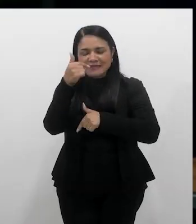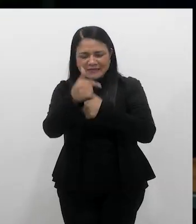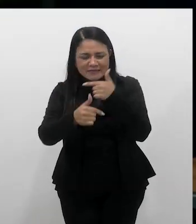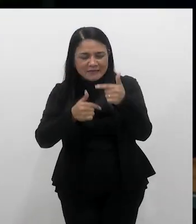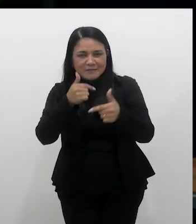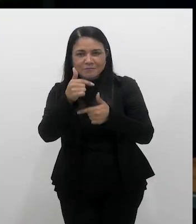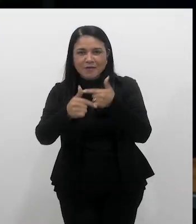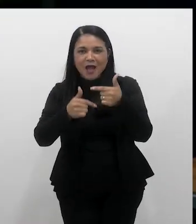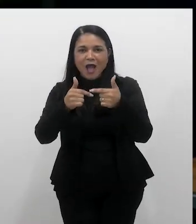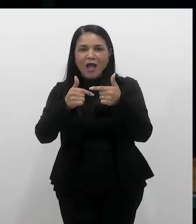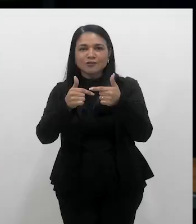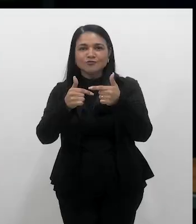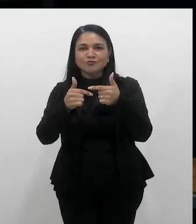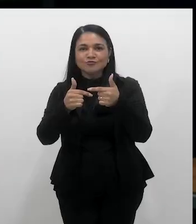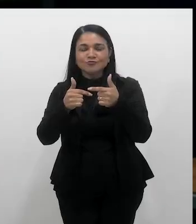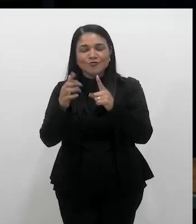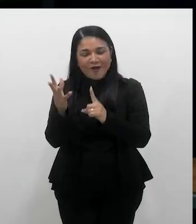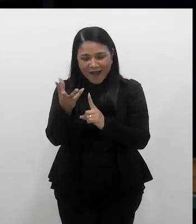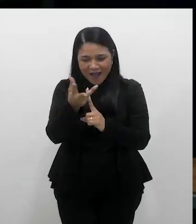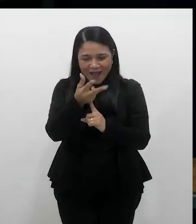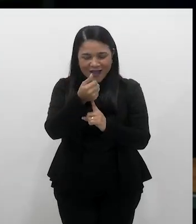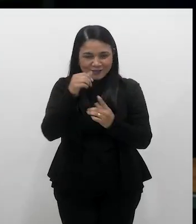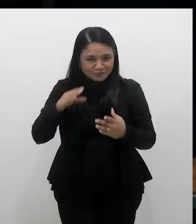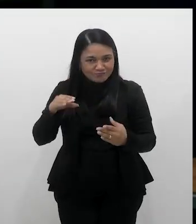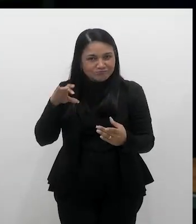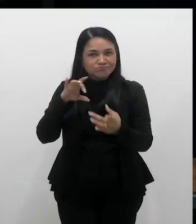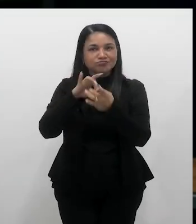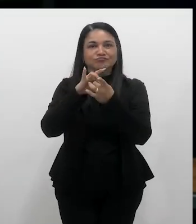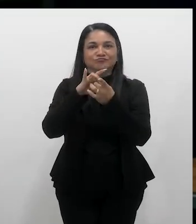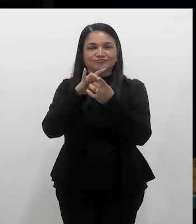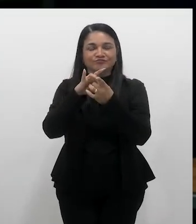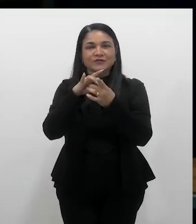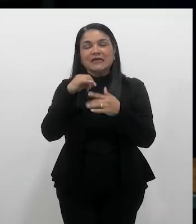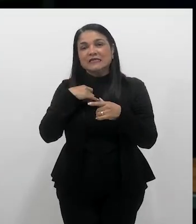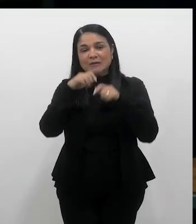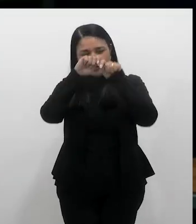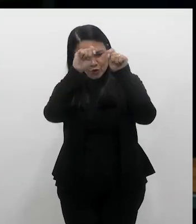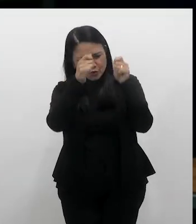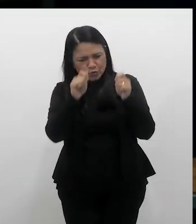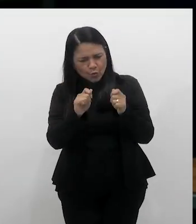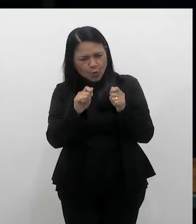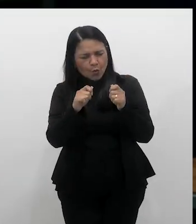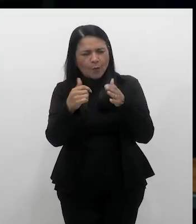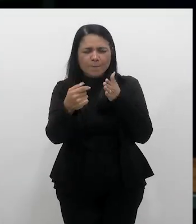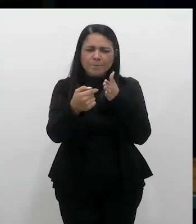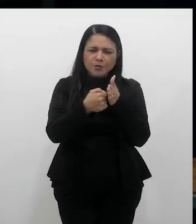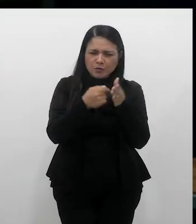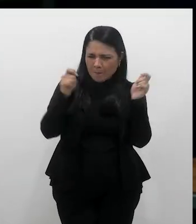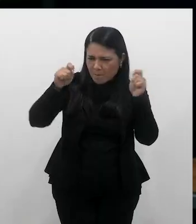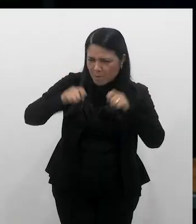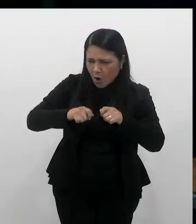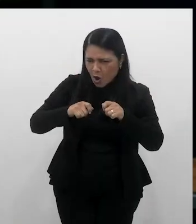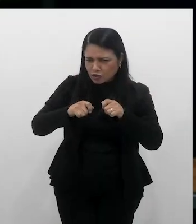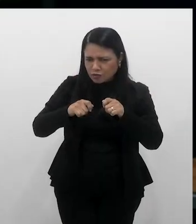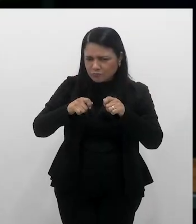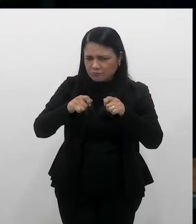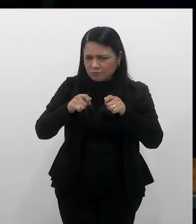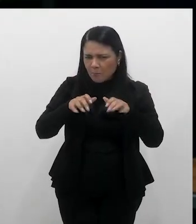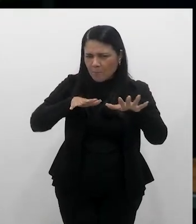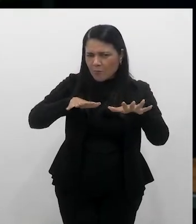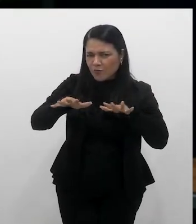trabalhos que tensionam com os limites da arte, né? Então, de repente, sei lá, você tem um escultor que se pergunta, peraí, pode uma escultura se